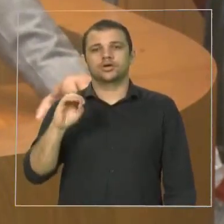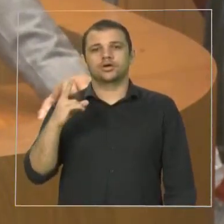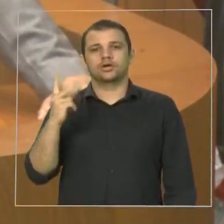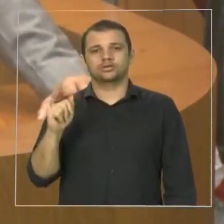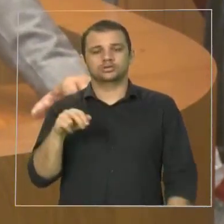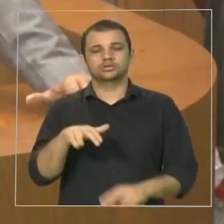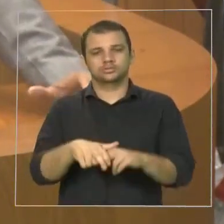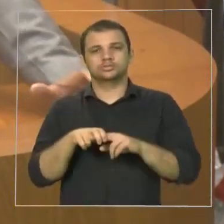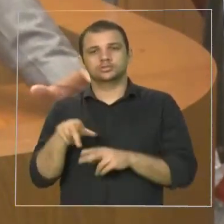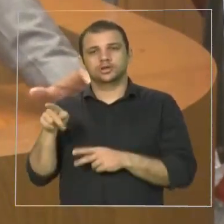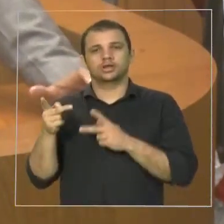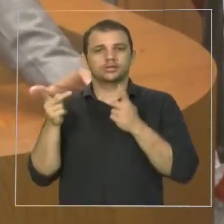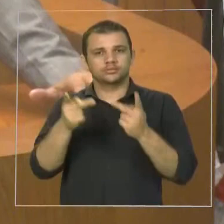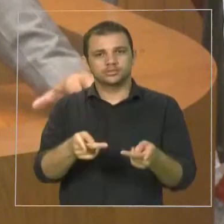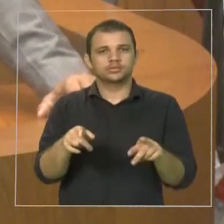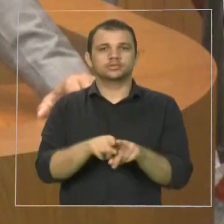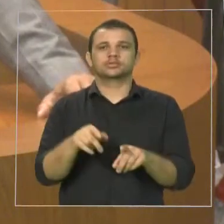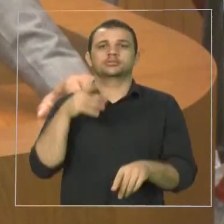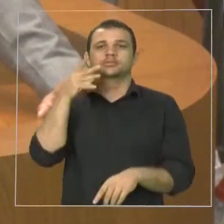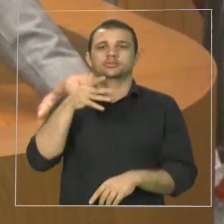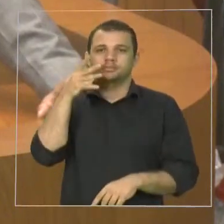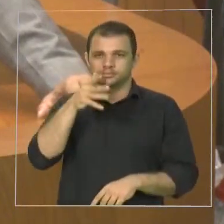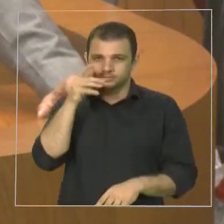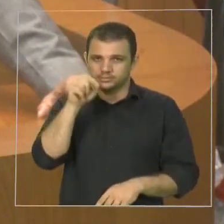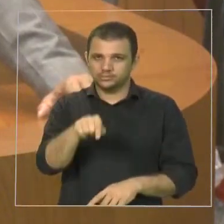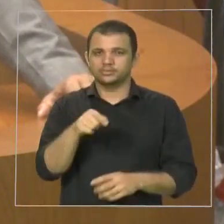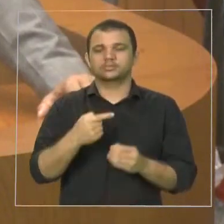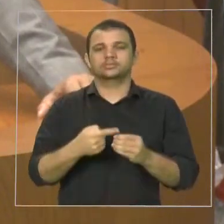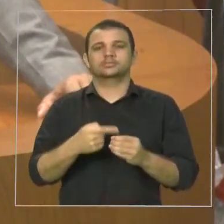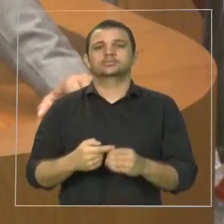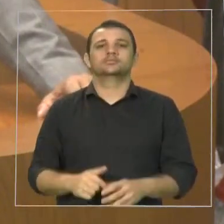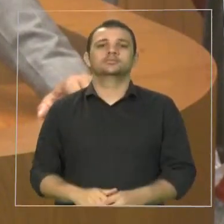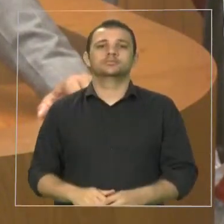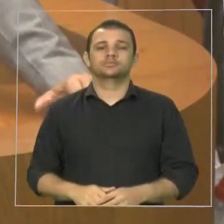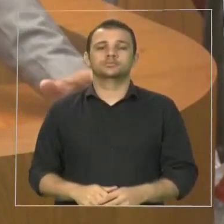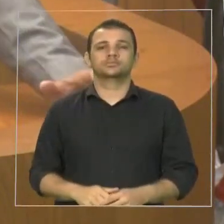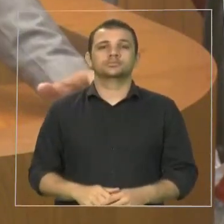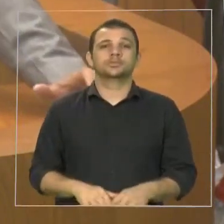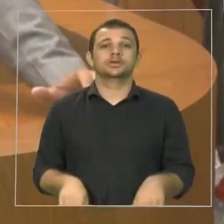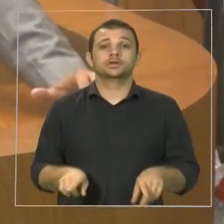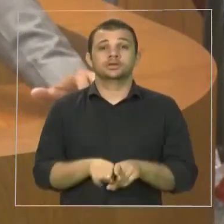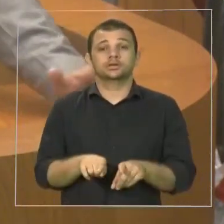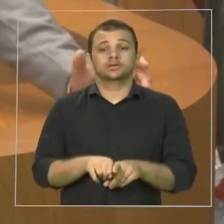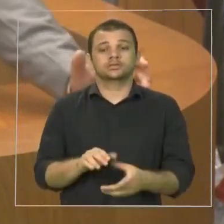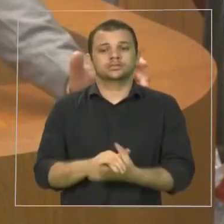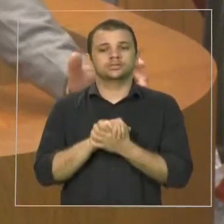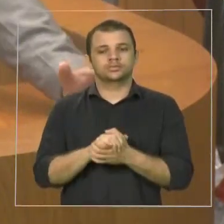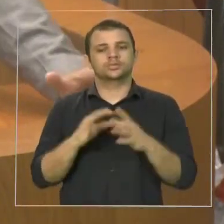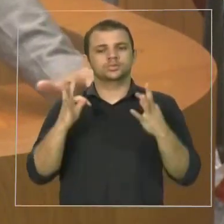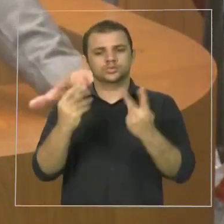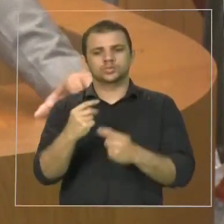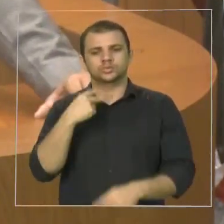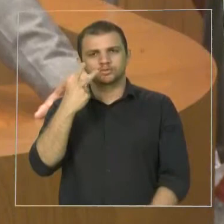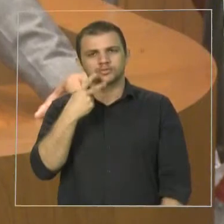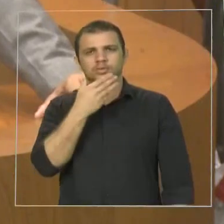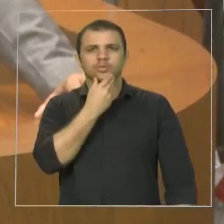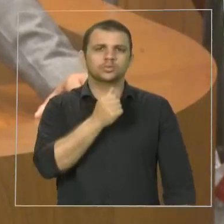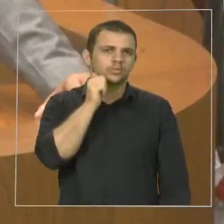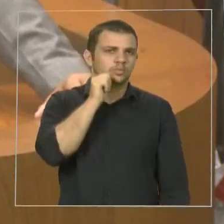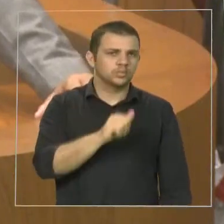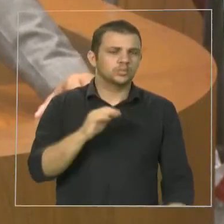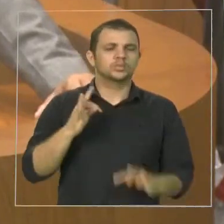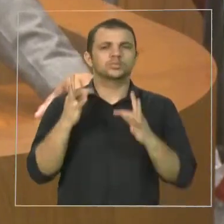sua visita e sua palestra na cidade de São Benedito do Rio Preto, a todos os vereadores, a presença do